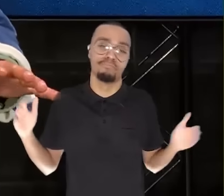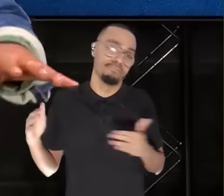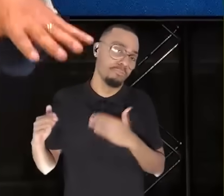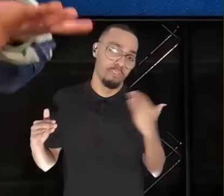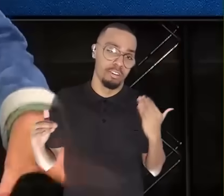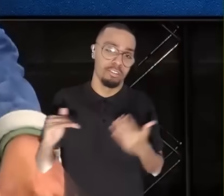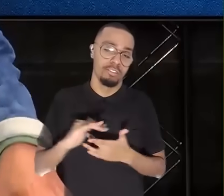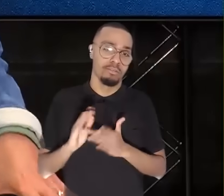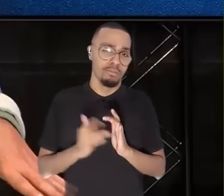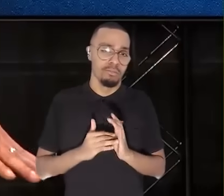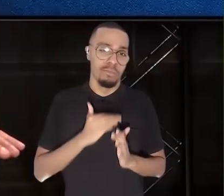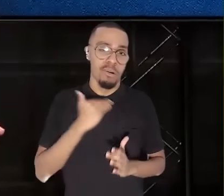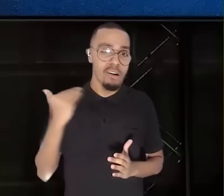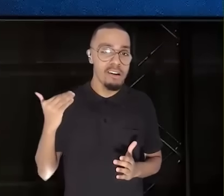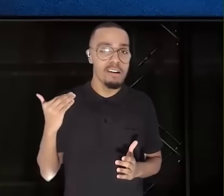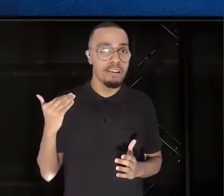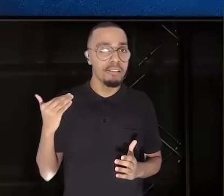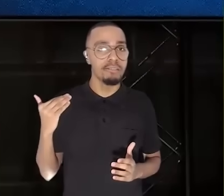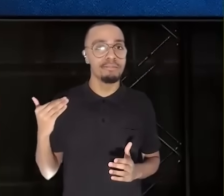Ele morreu